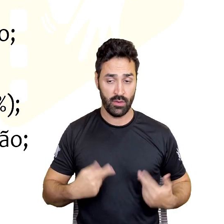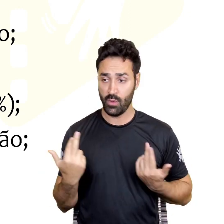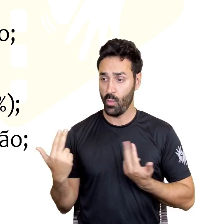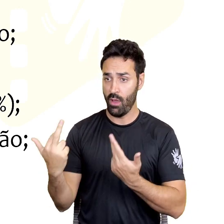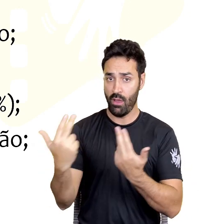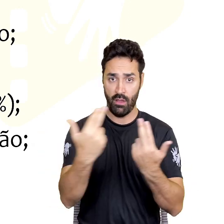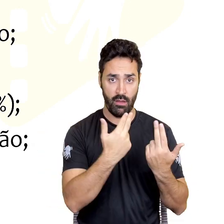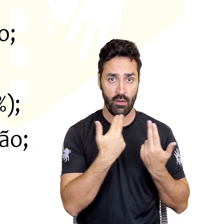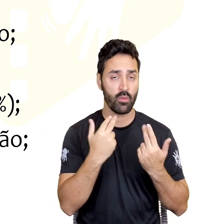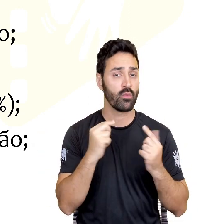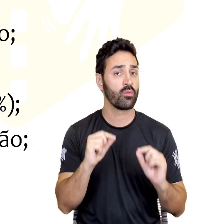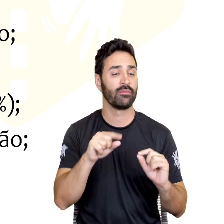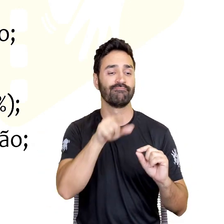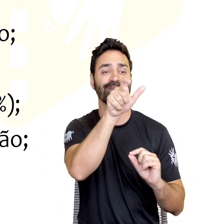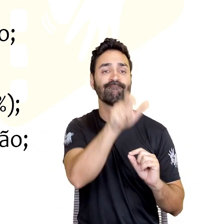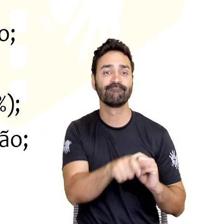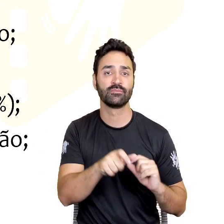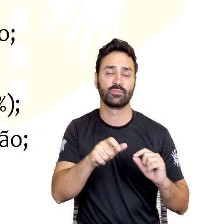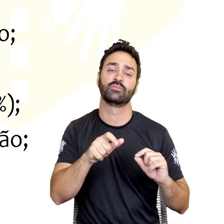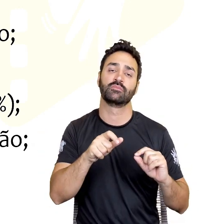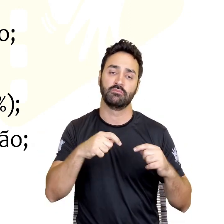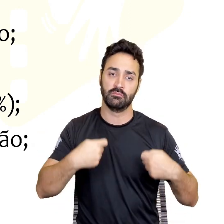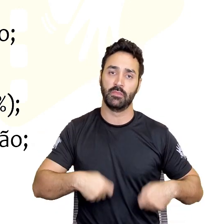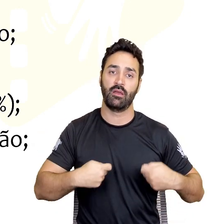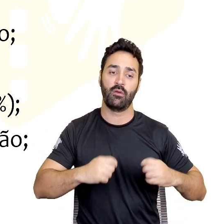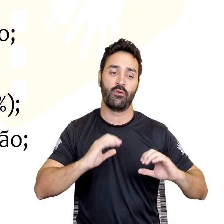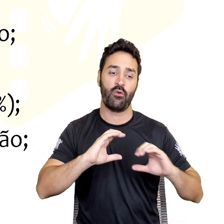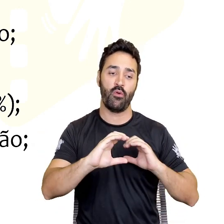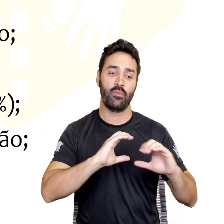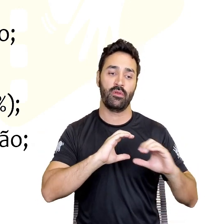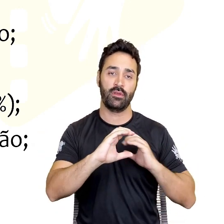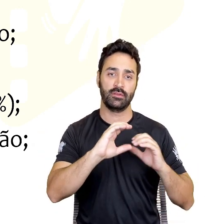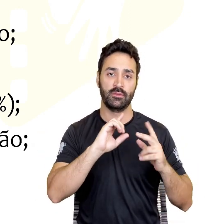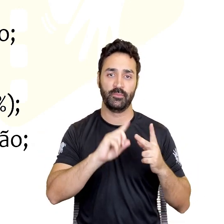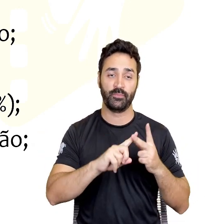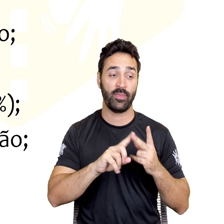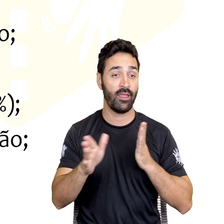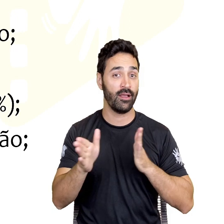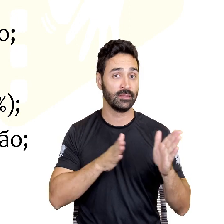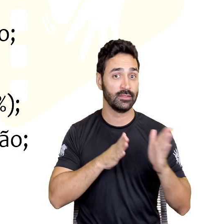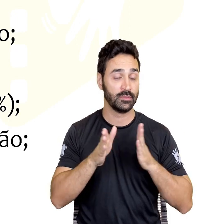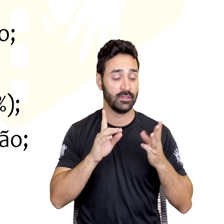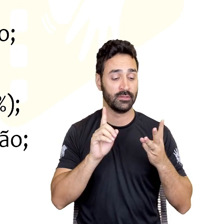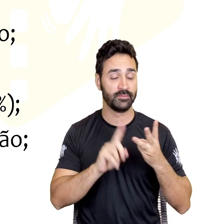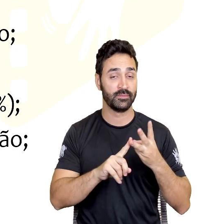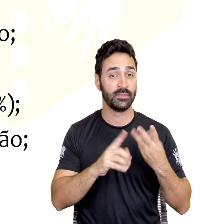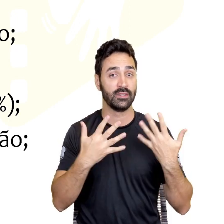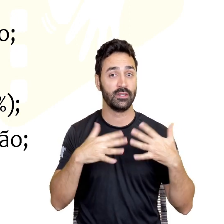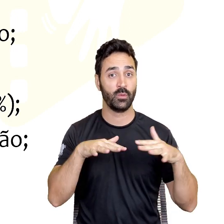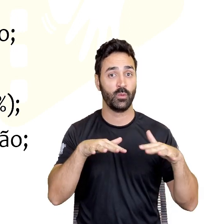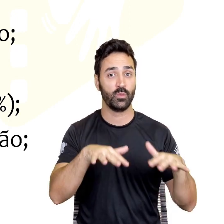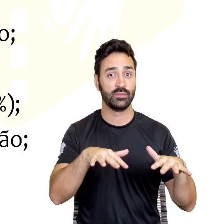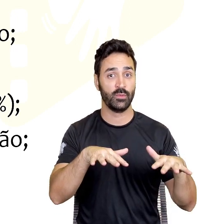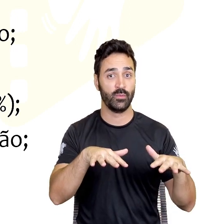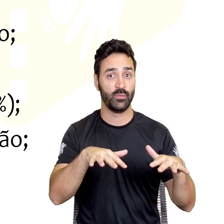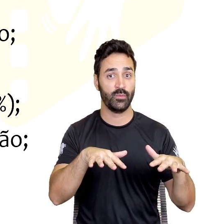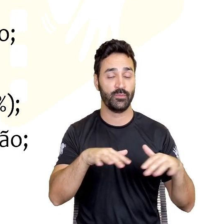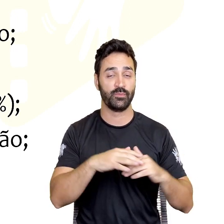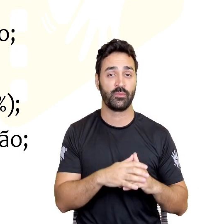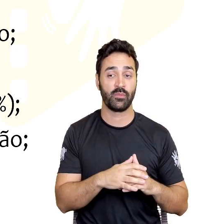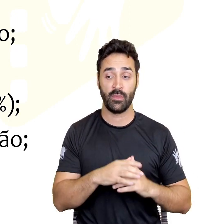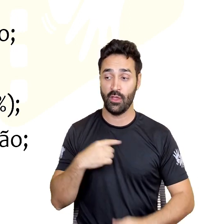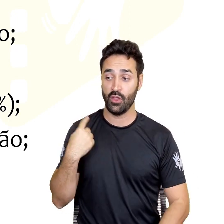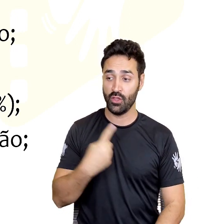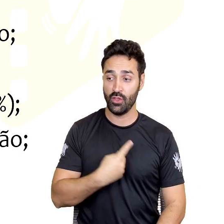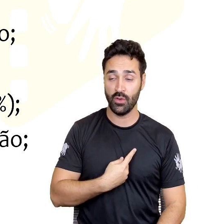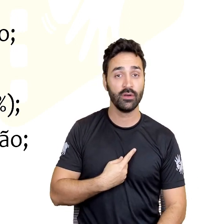outro, necessita de comunicação, de acessibilidade e de inclusão. Nós, enquanto seres